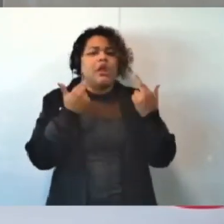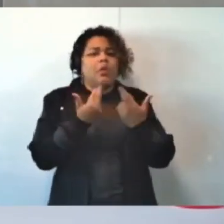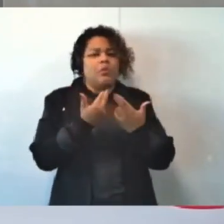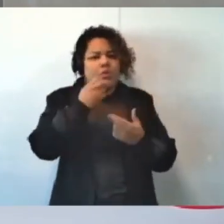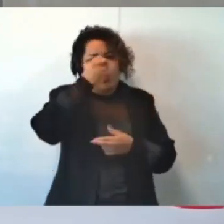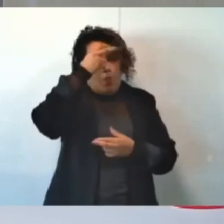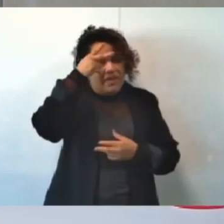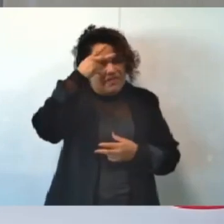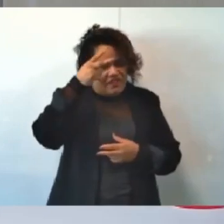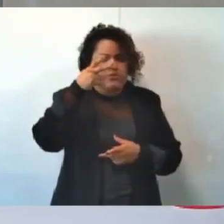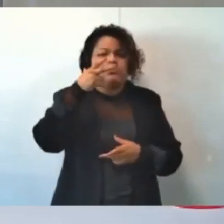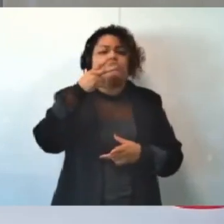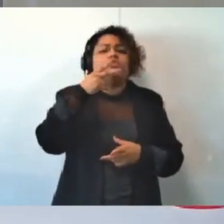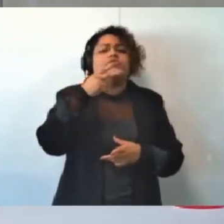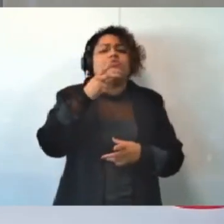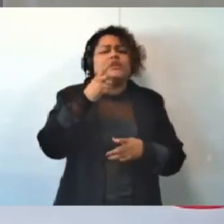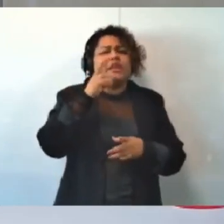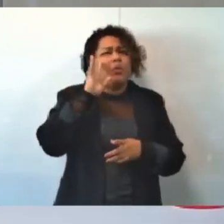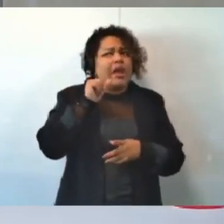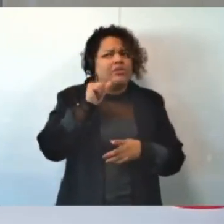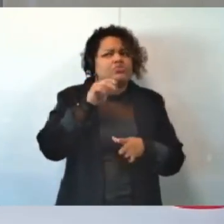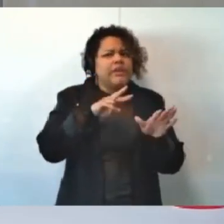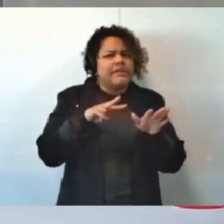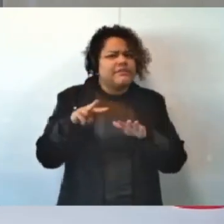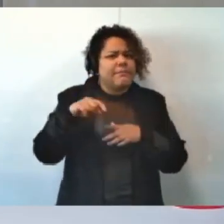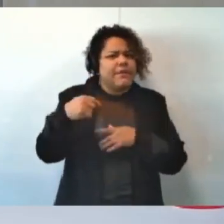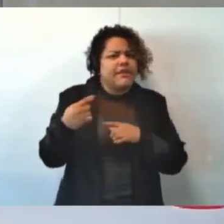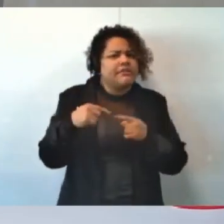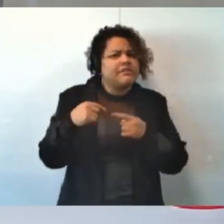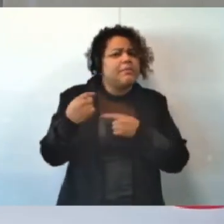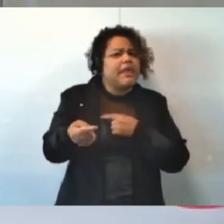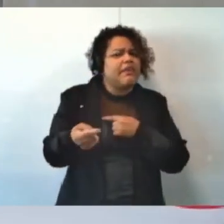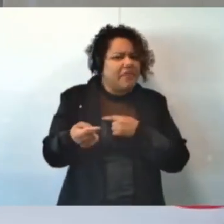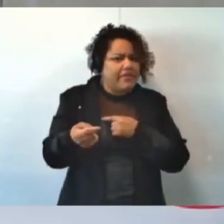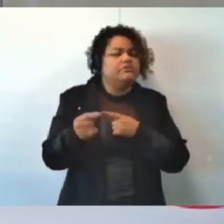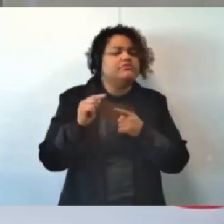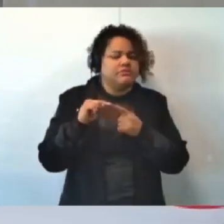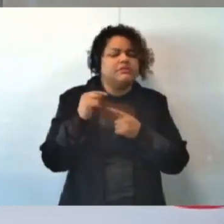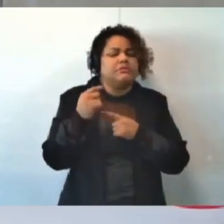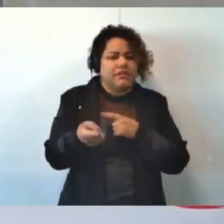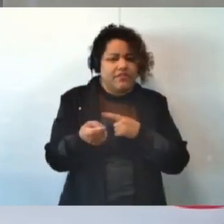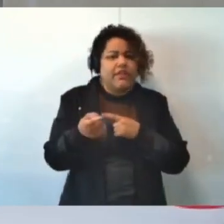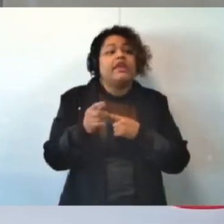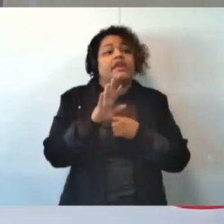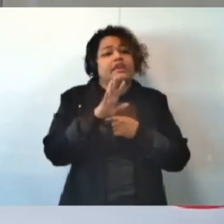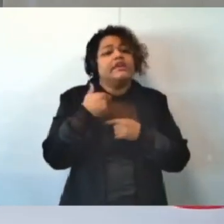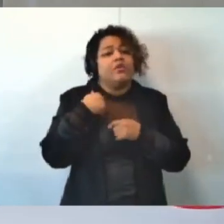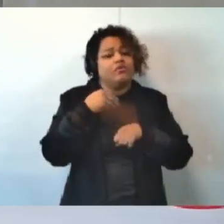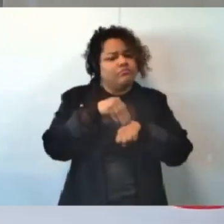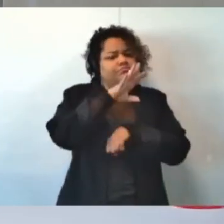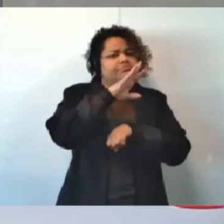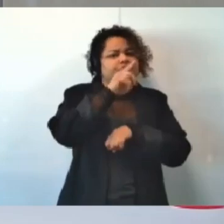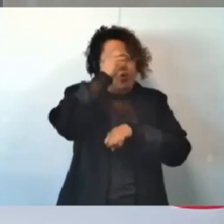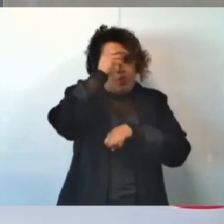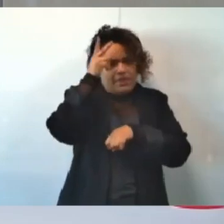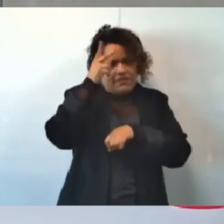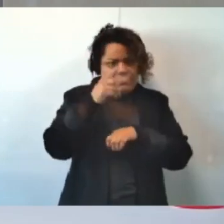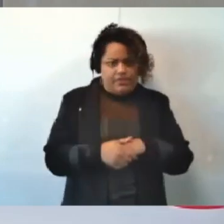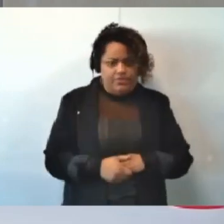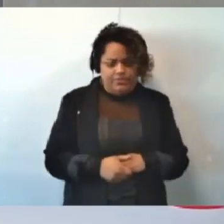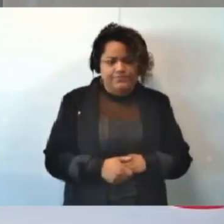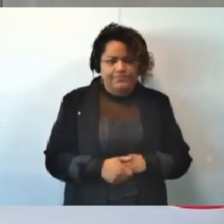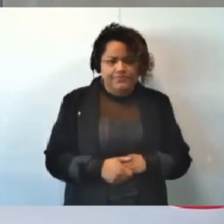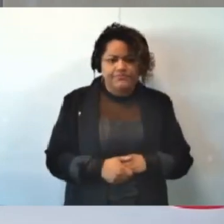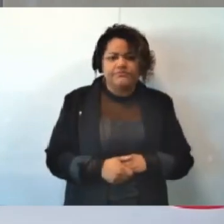agora, tá? E a gente vai estar levando isso, né, ao conhecimento dele. Tá? Mais alguém quer fazer